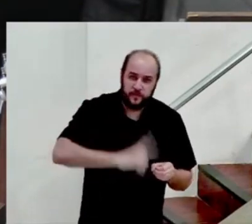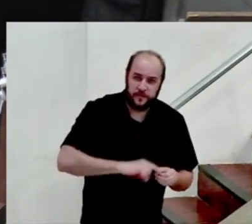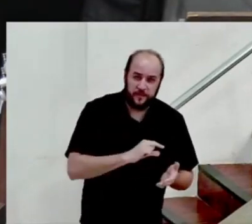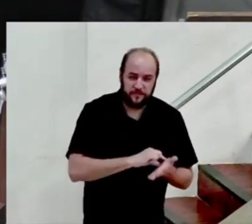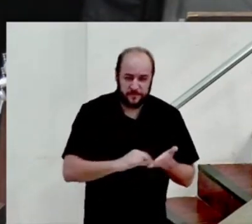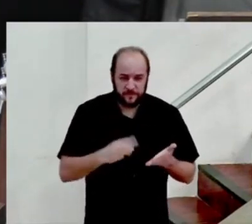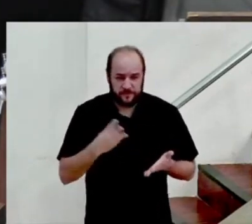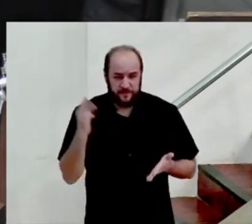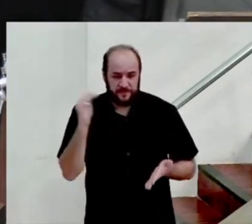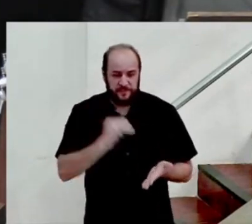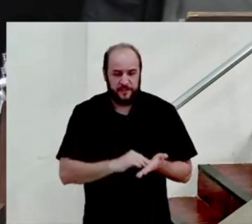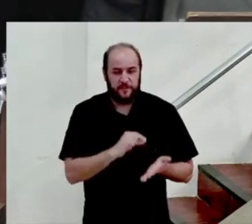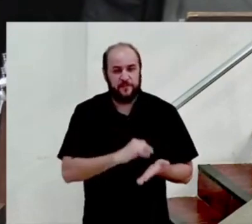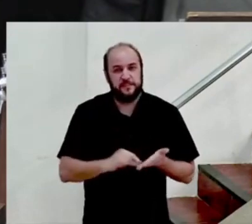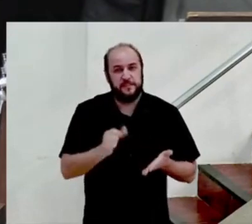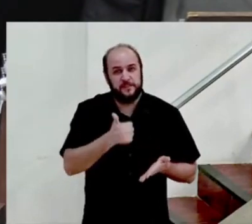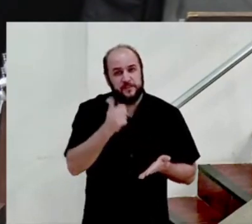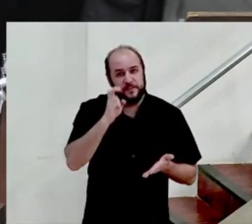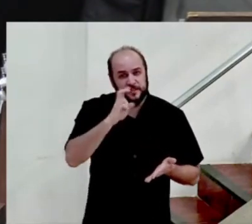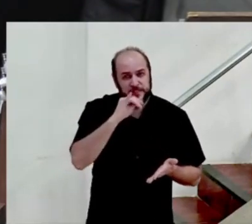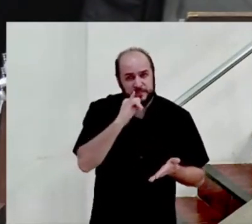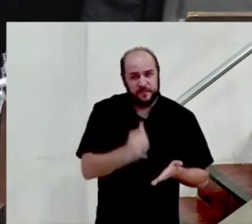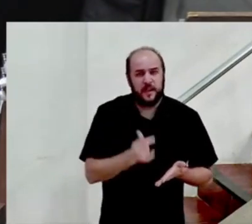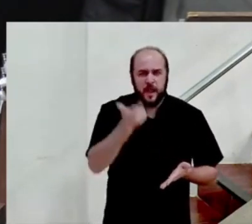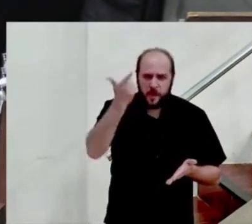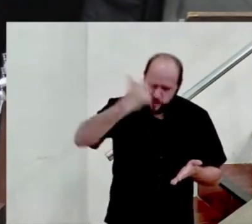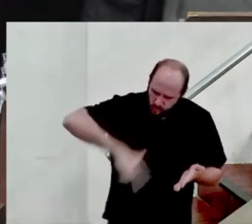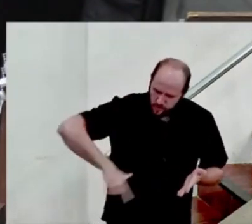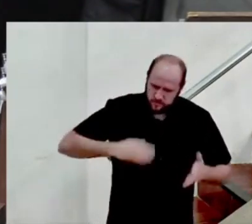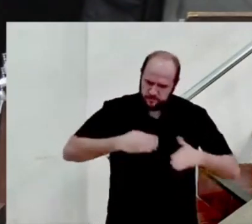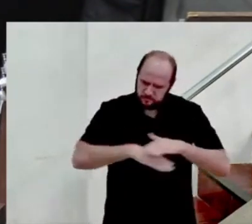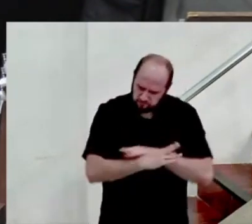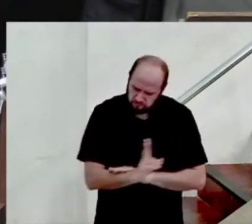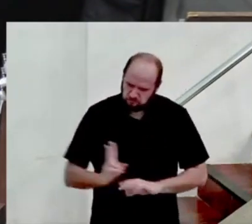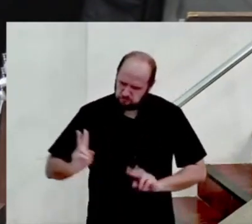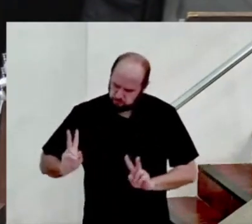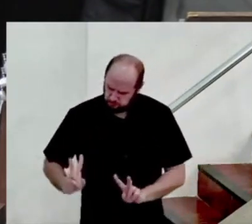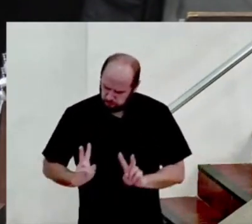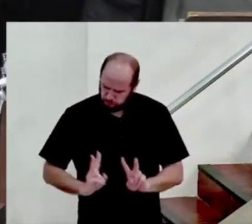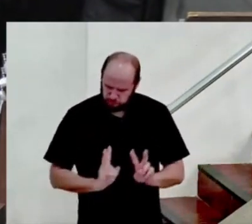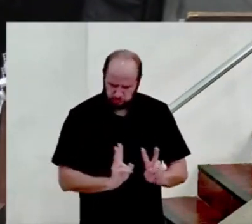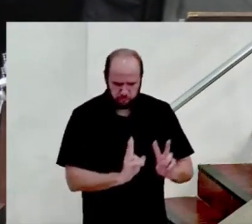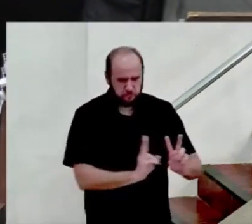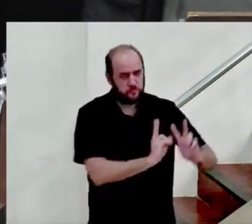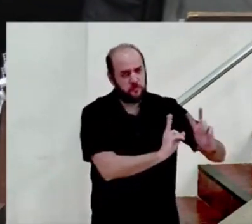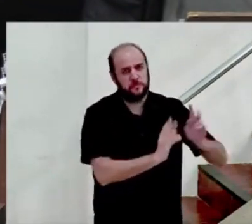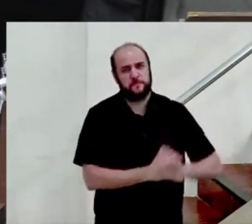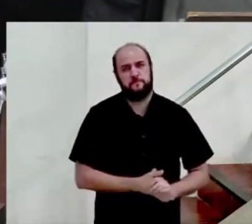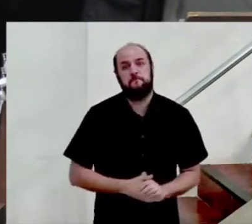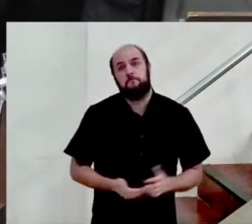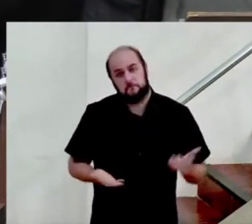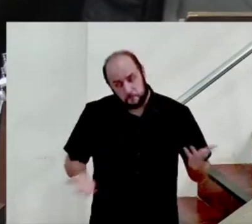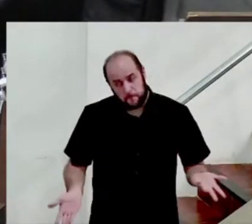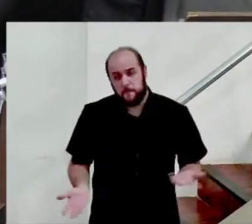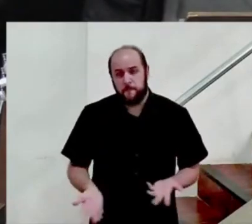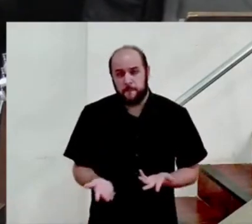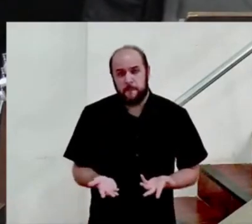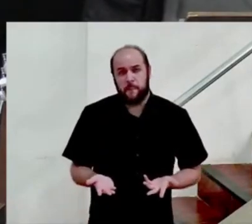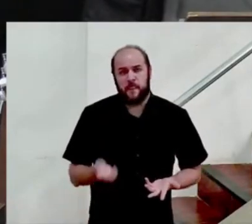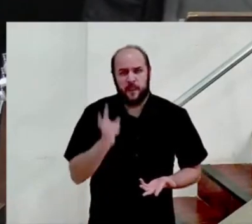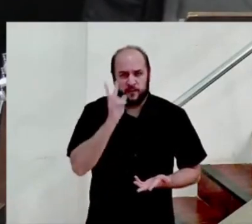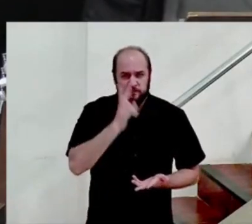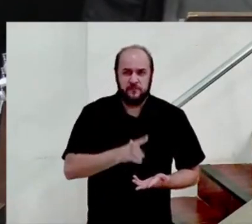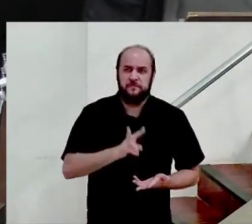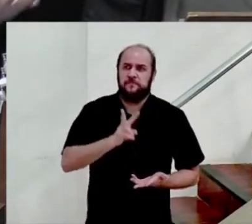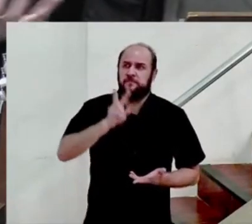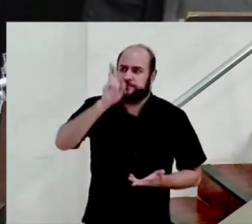versículo 15 a falar que de novo eles entraram de 2 em 2. Sim, fora o Senhor está então destruindo